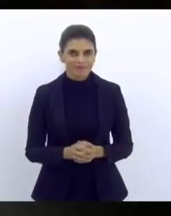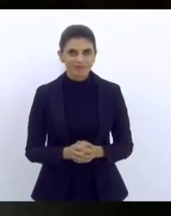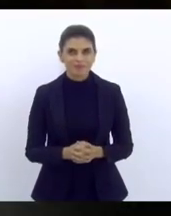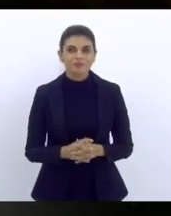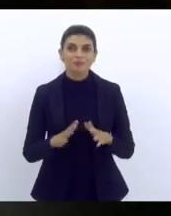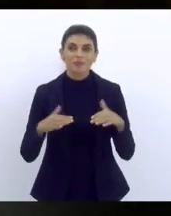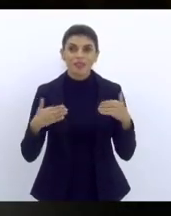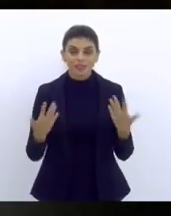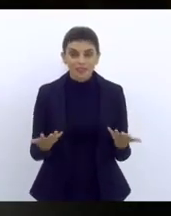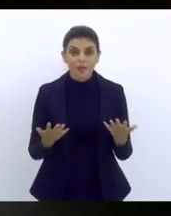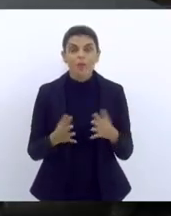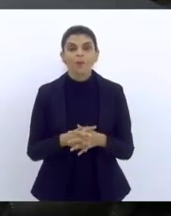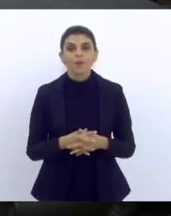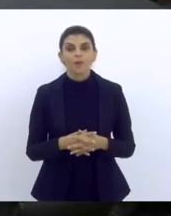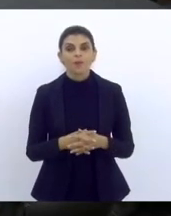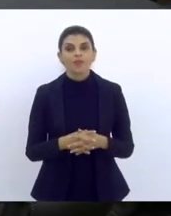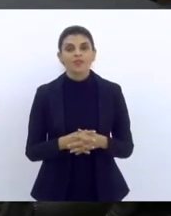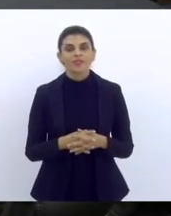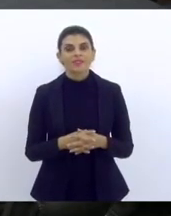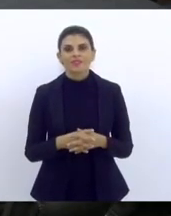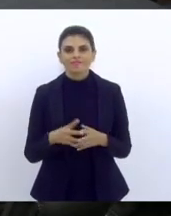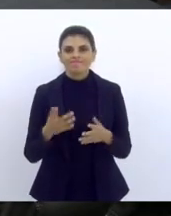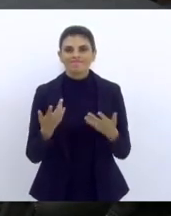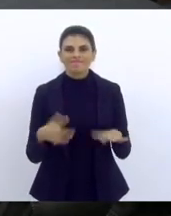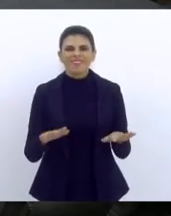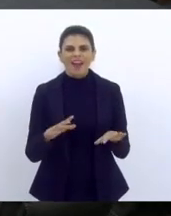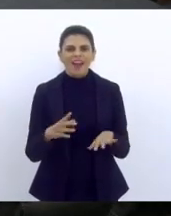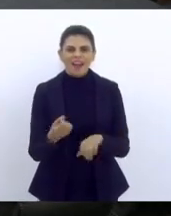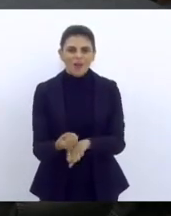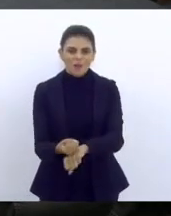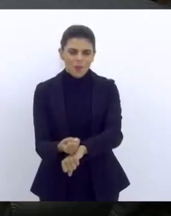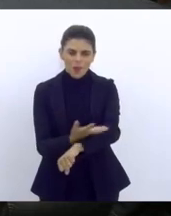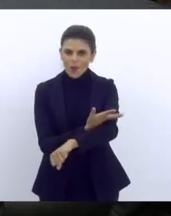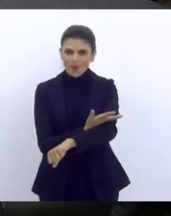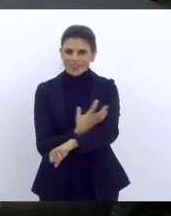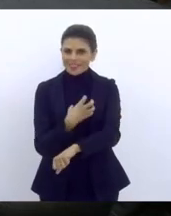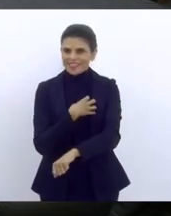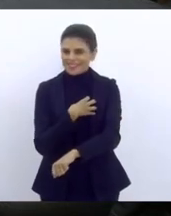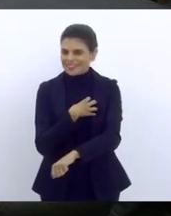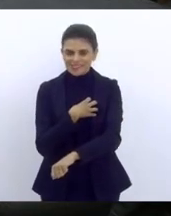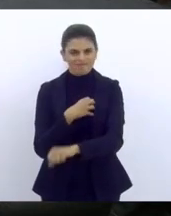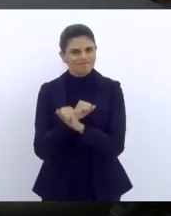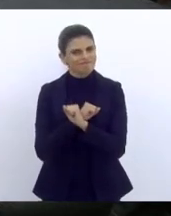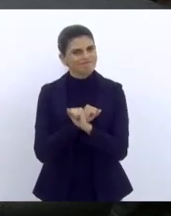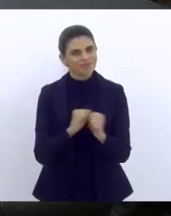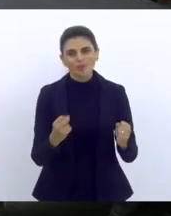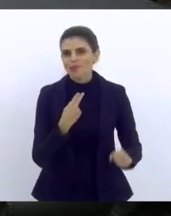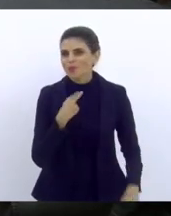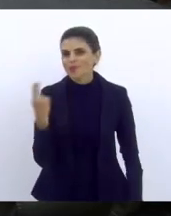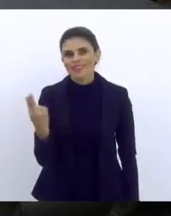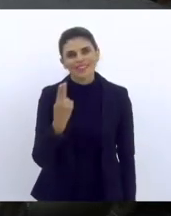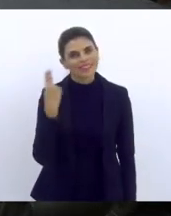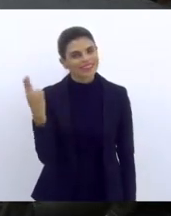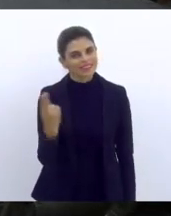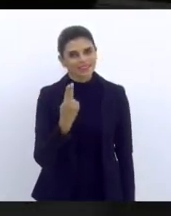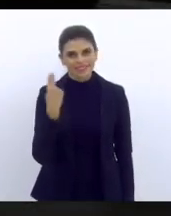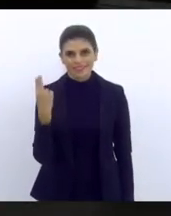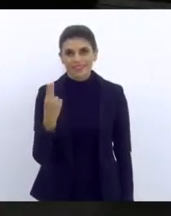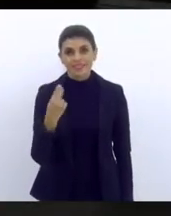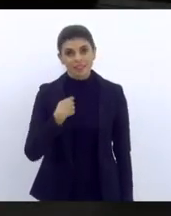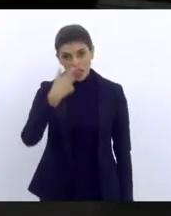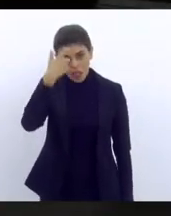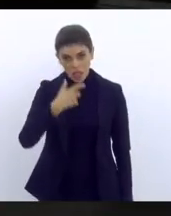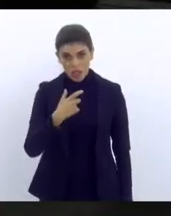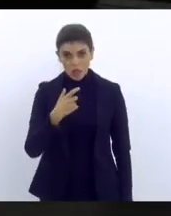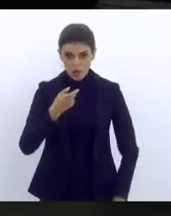Então, a gente falou que não ia sentir essa emoção, mas não tem como. Não sou de